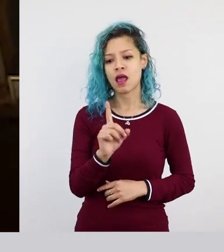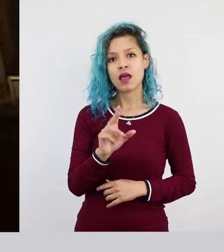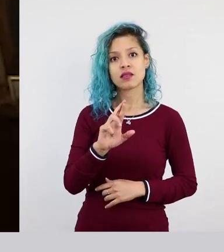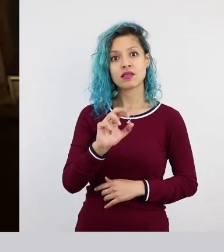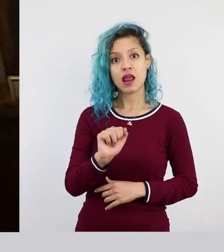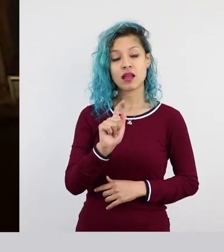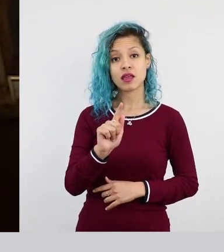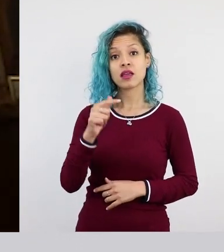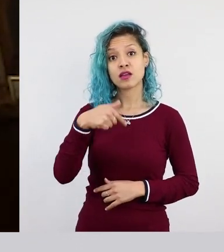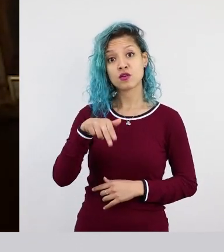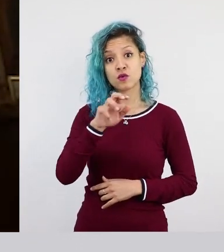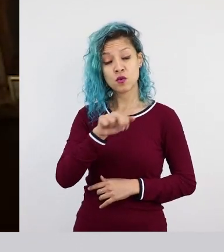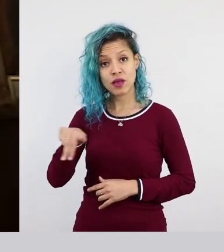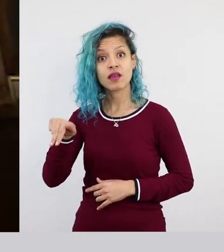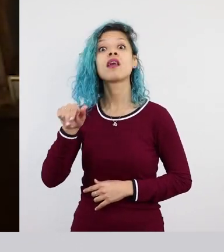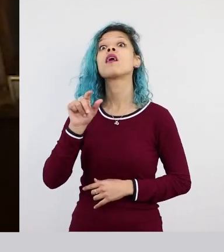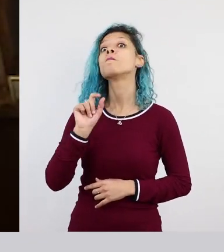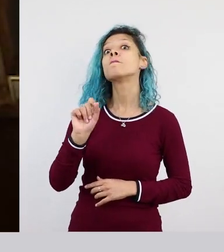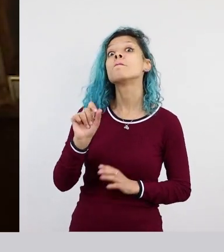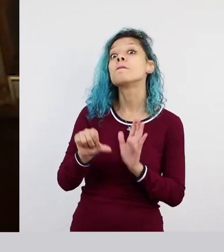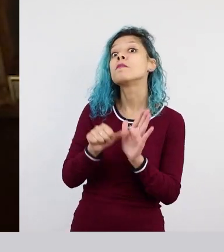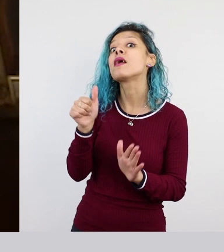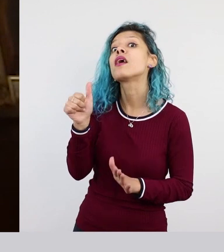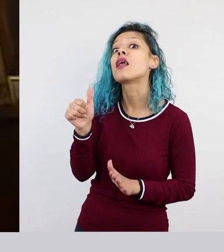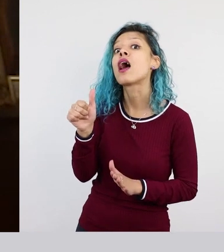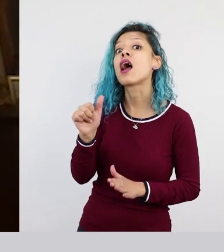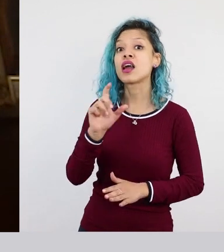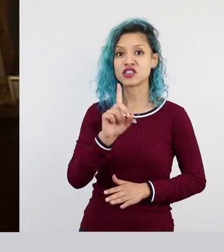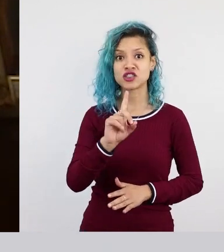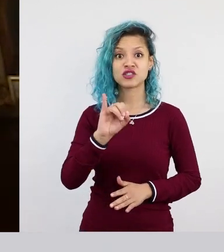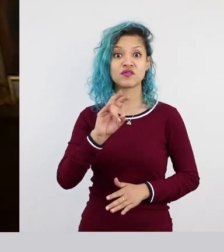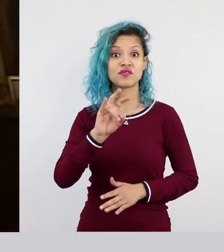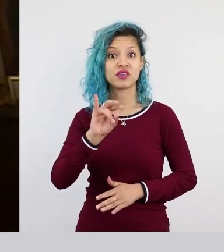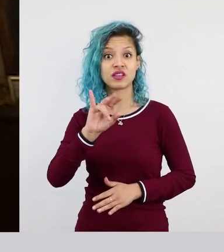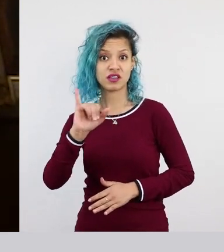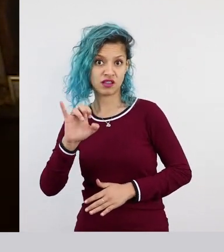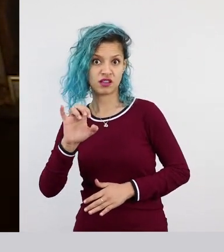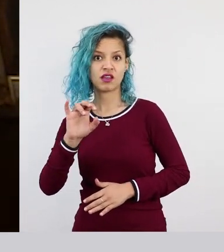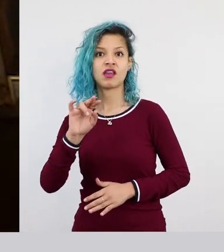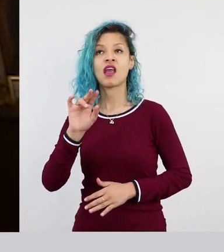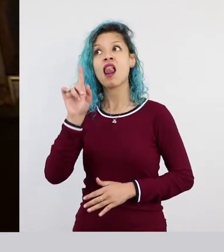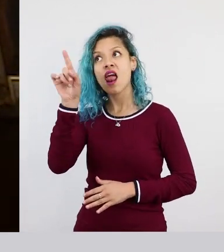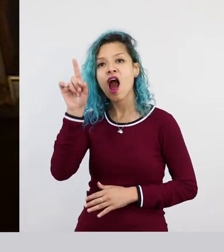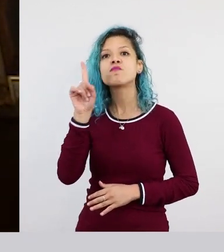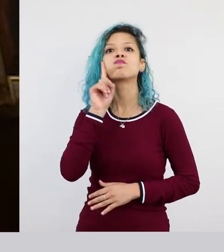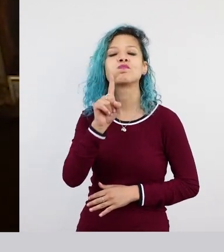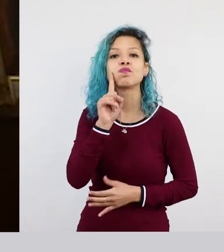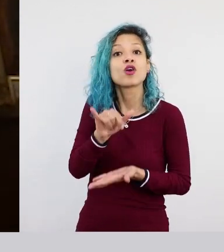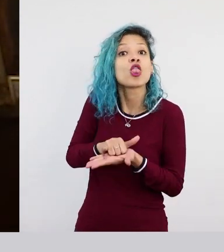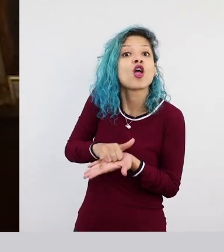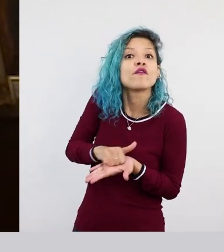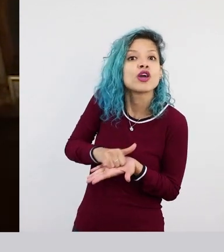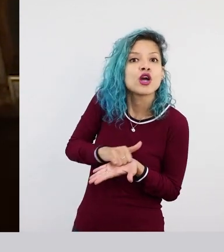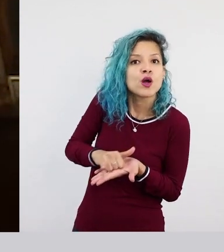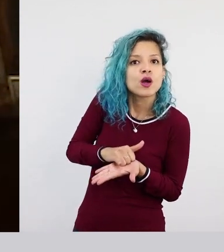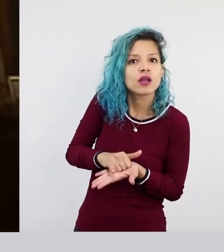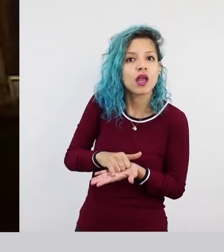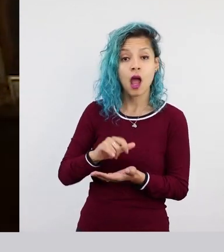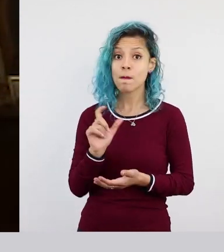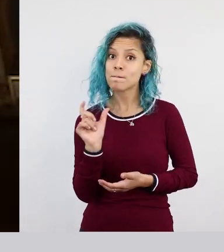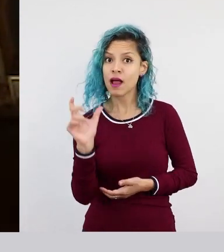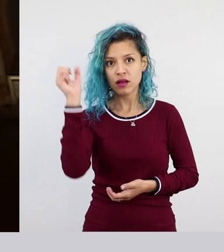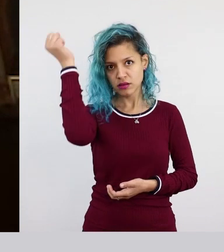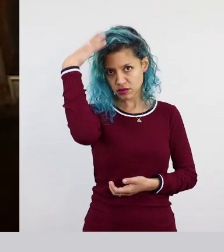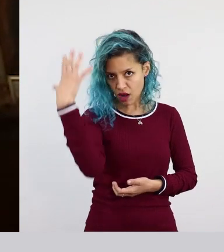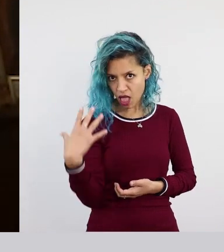drag queen foi Divine, né? Lá em Nova York, lá nos Estados Unidos. Drag